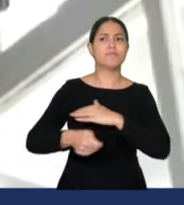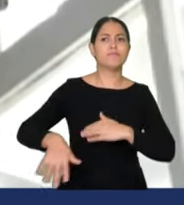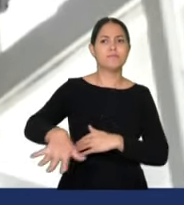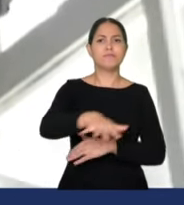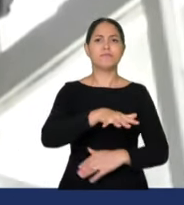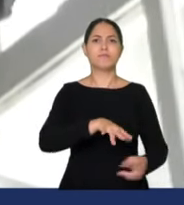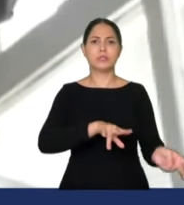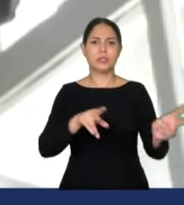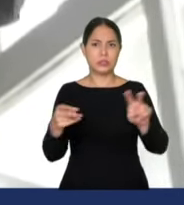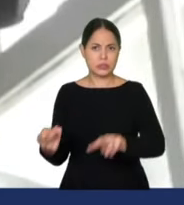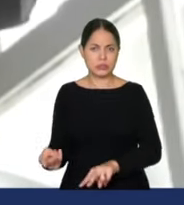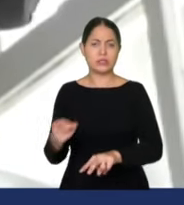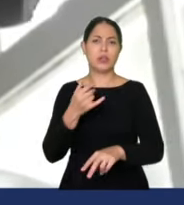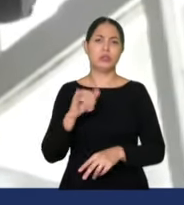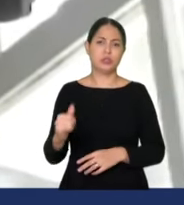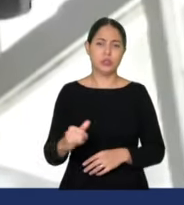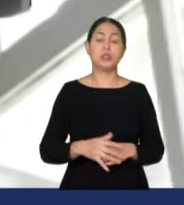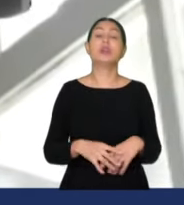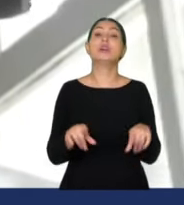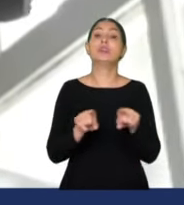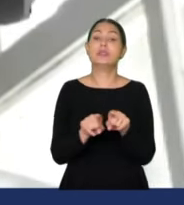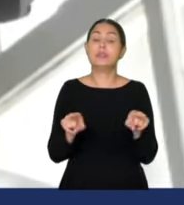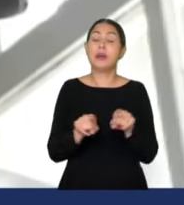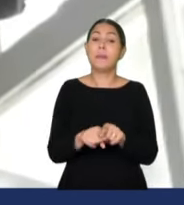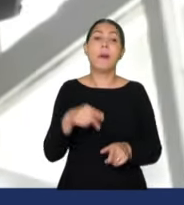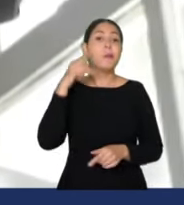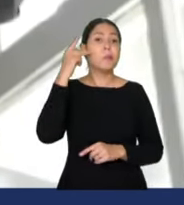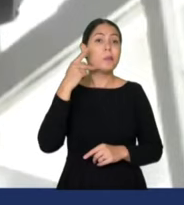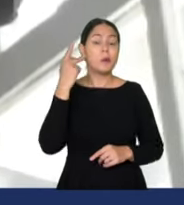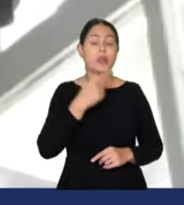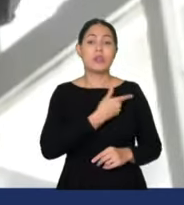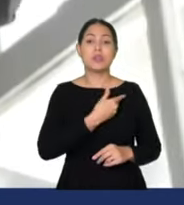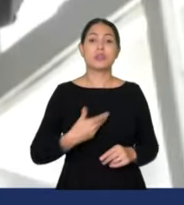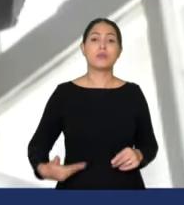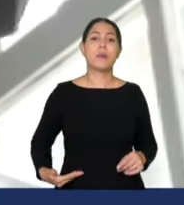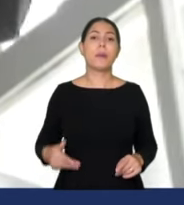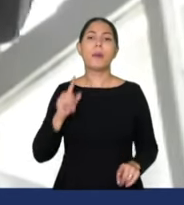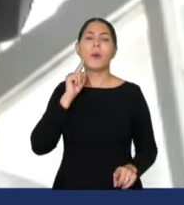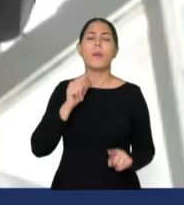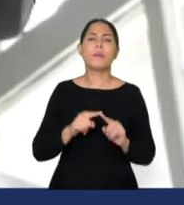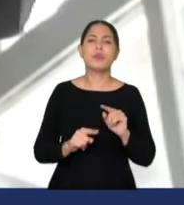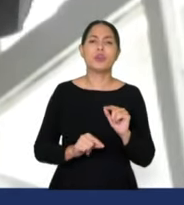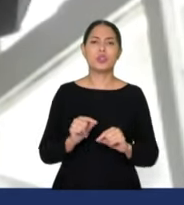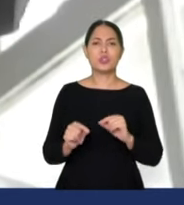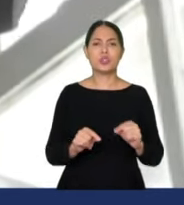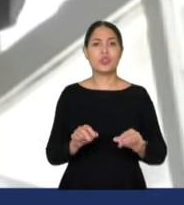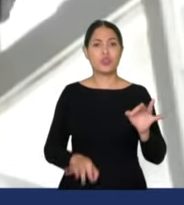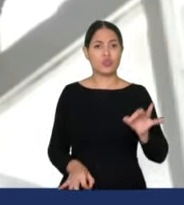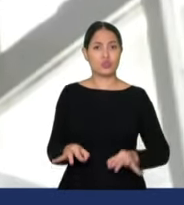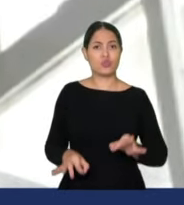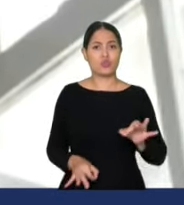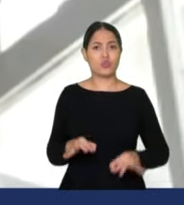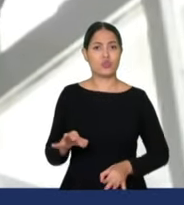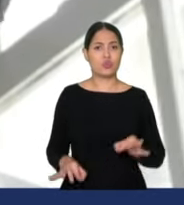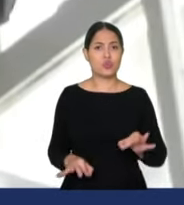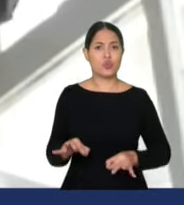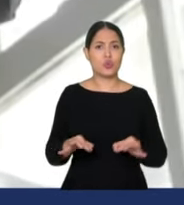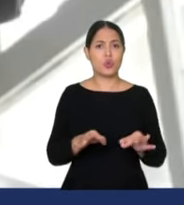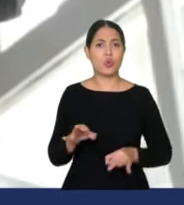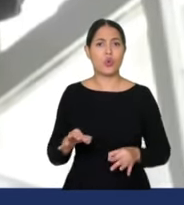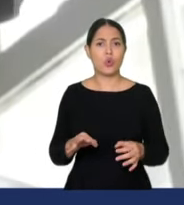energética, produção de políticas públicas que garantem um caráter justo a essa